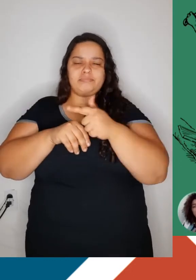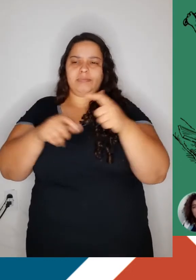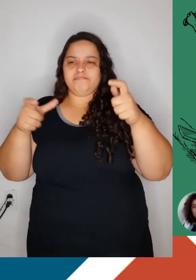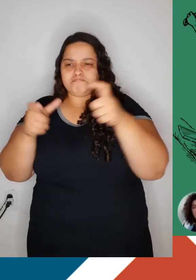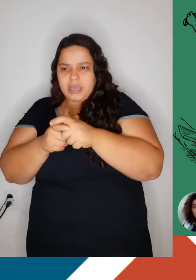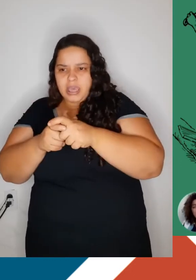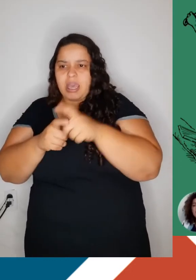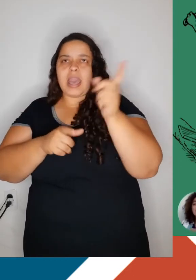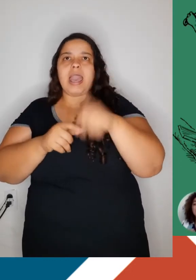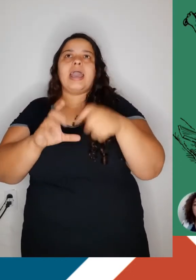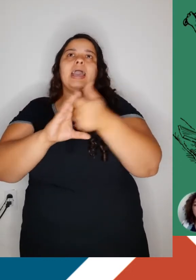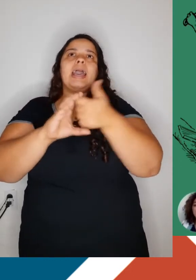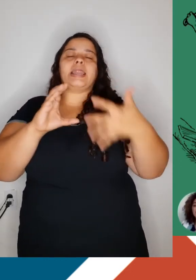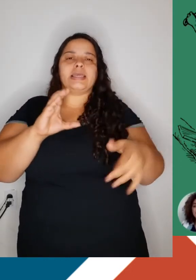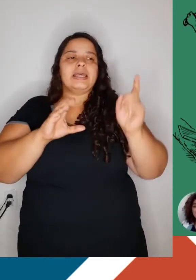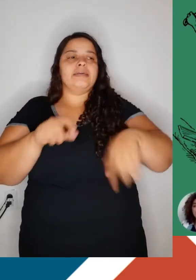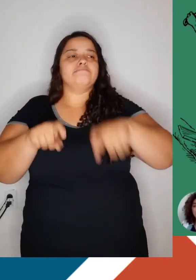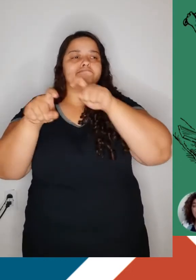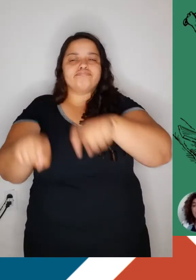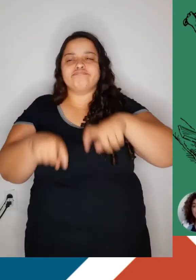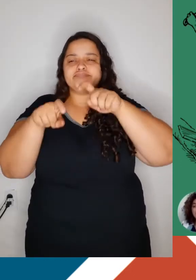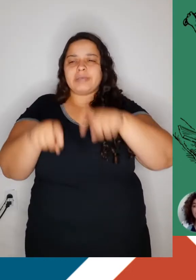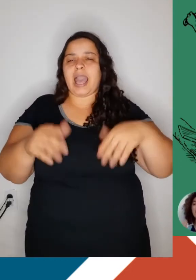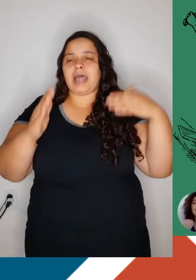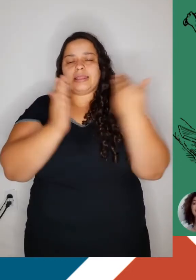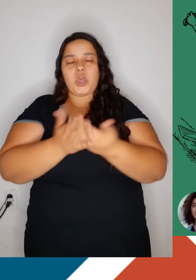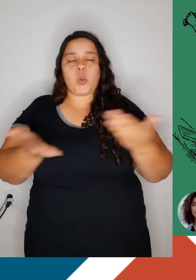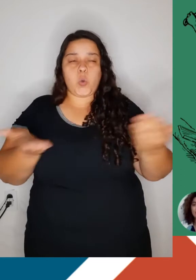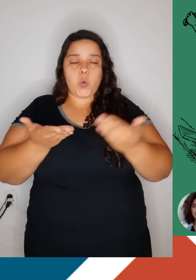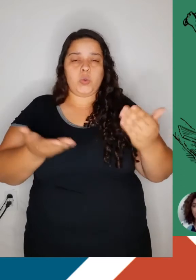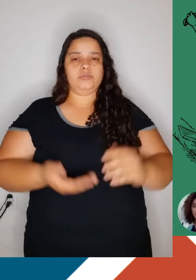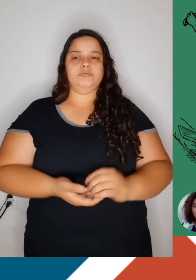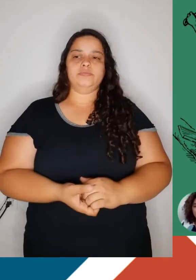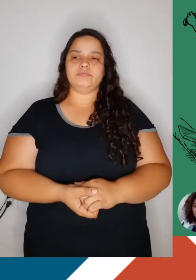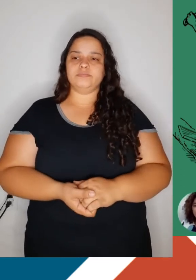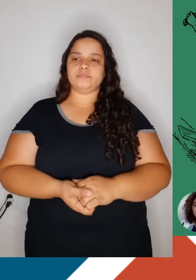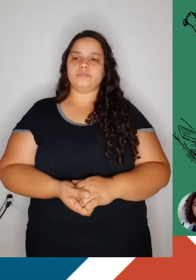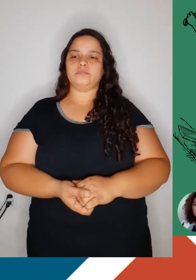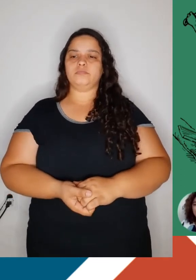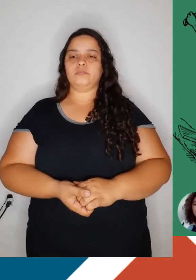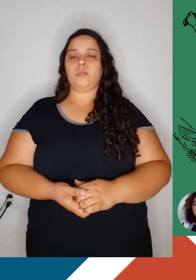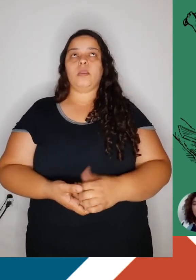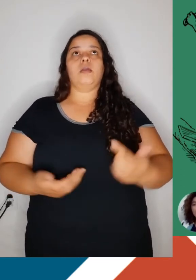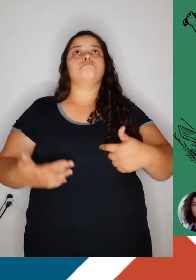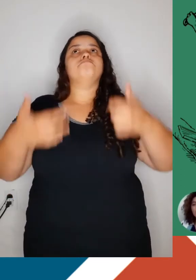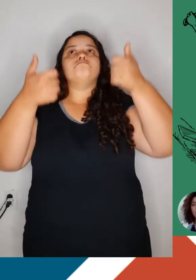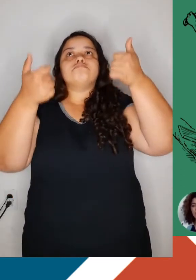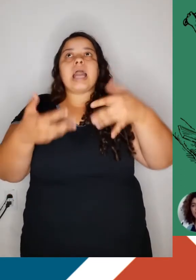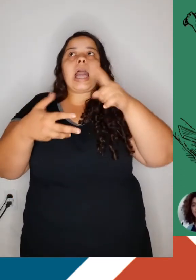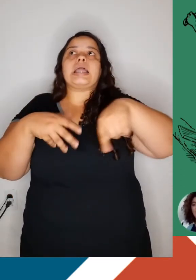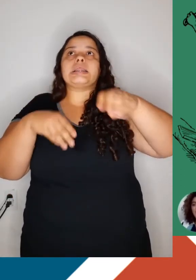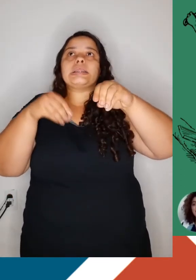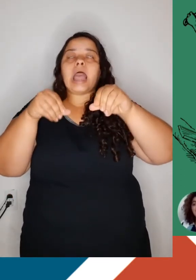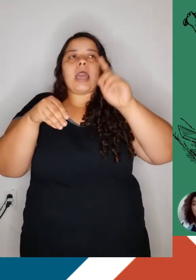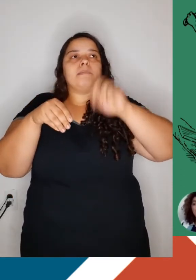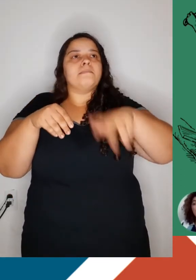pequenas propriedades, sendo aí uma característica do campo brasileiro até os dias atuais. Como